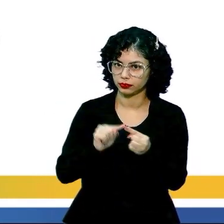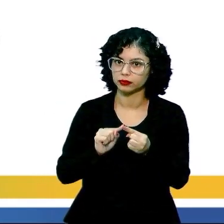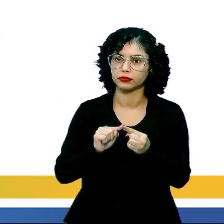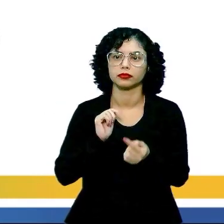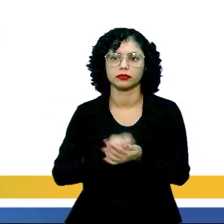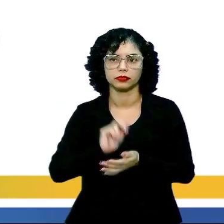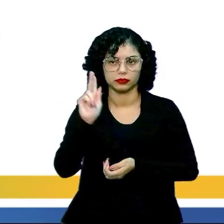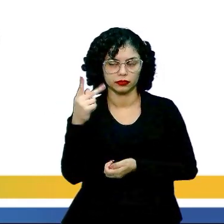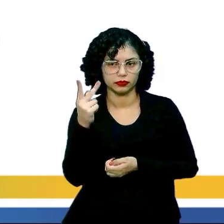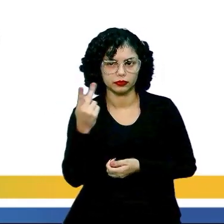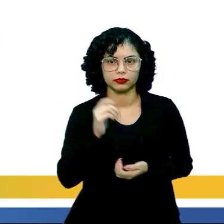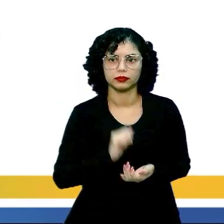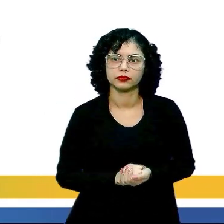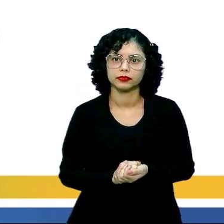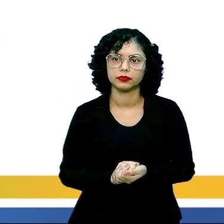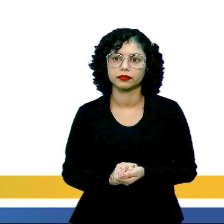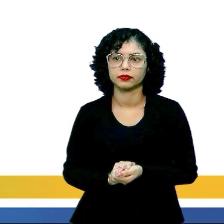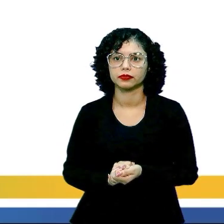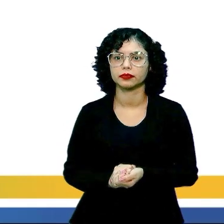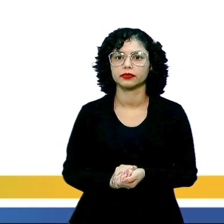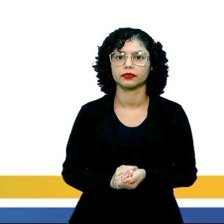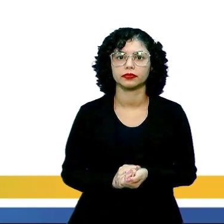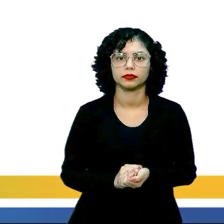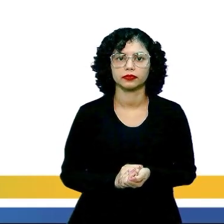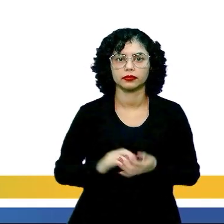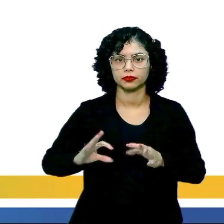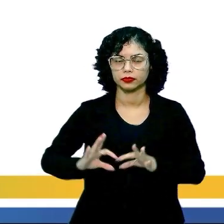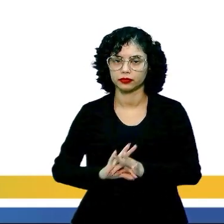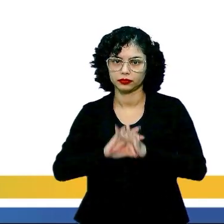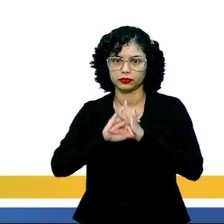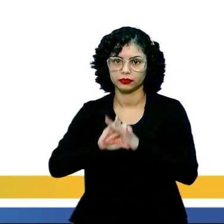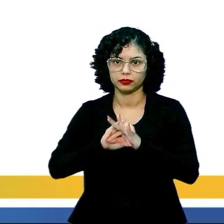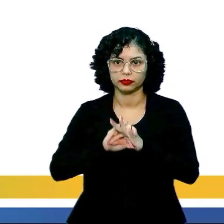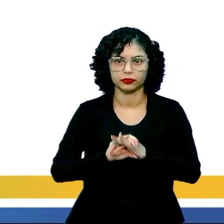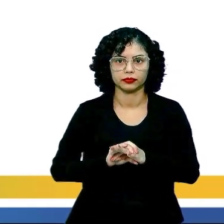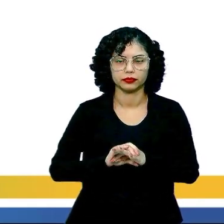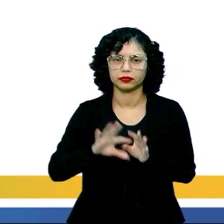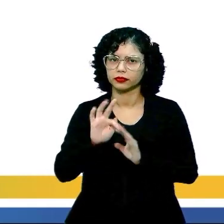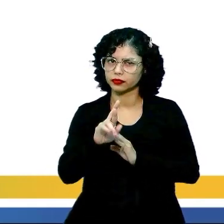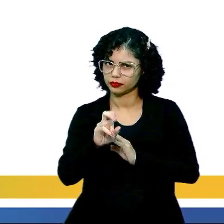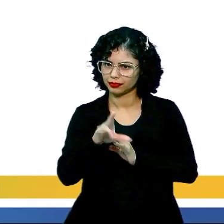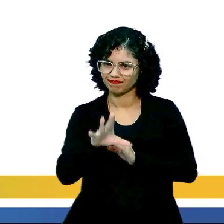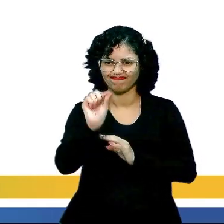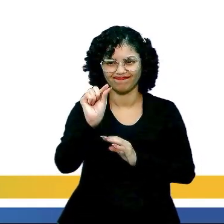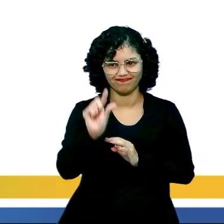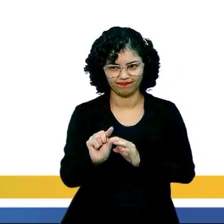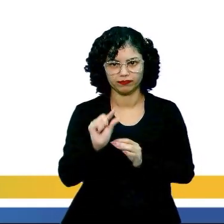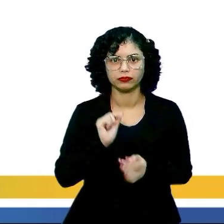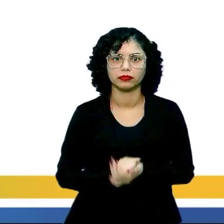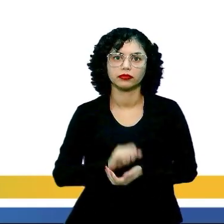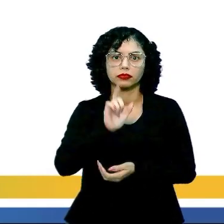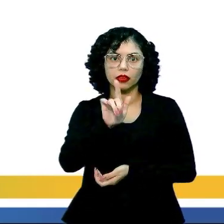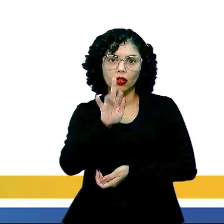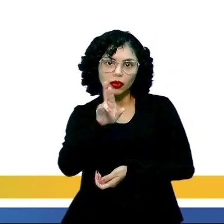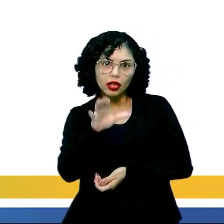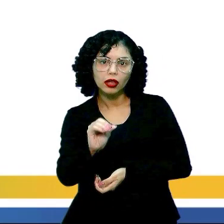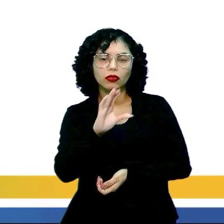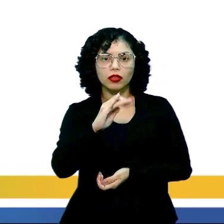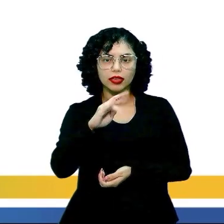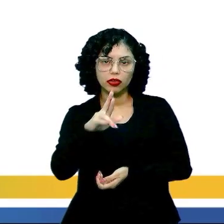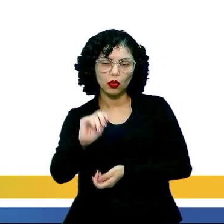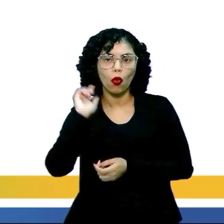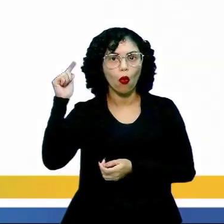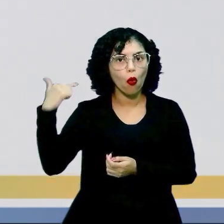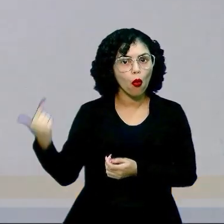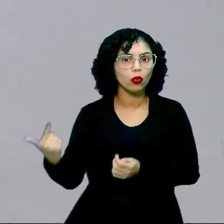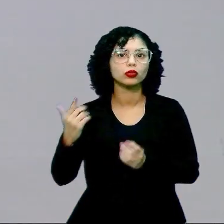próximos aos hidrocarbonetos, tá? E existe uma ligação de polo fraca. Aldeídos e cetonas também